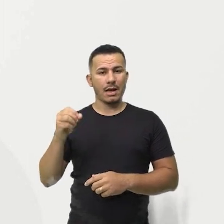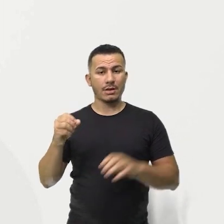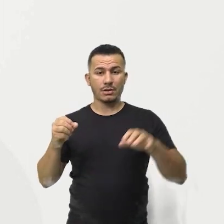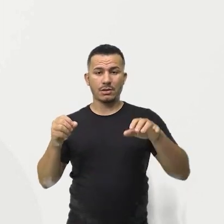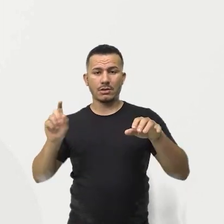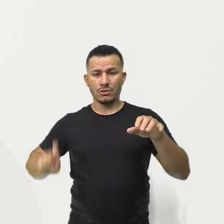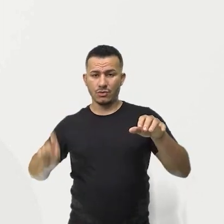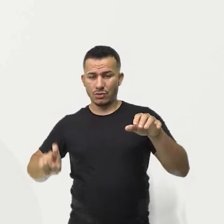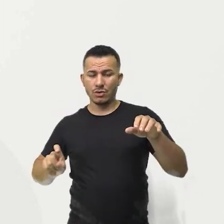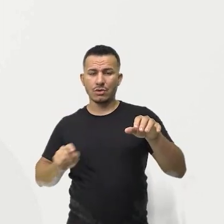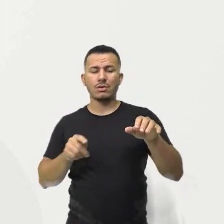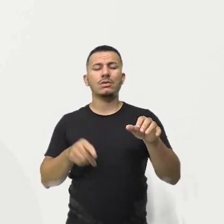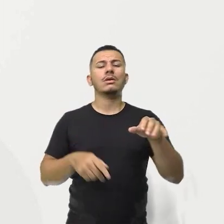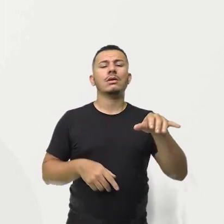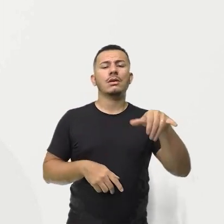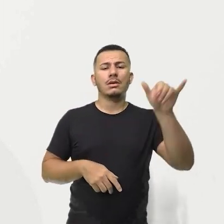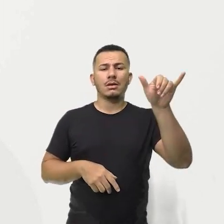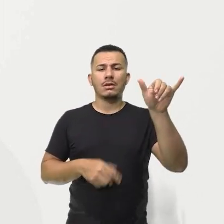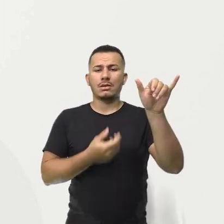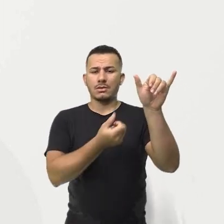6 para x, 8 para y.